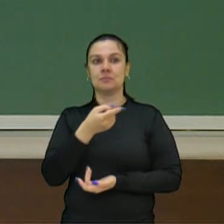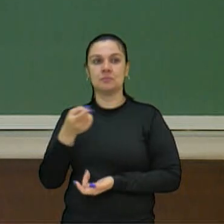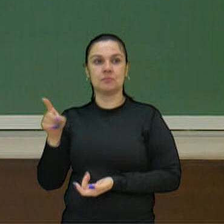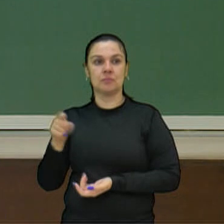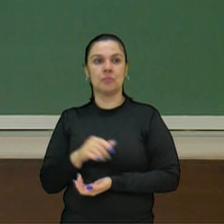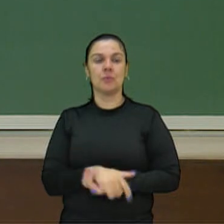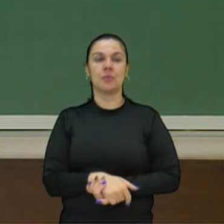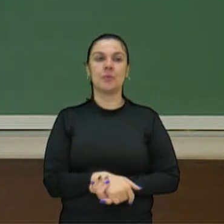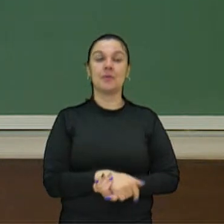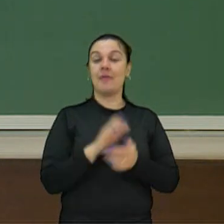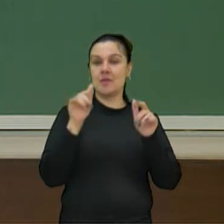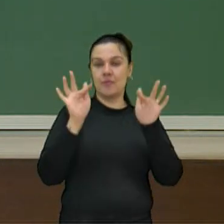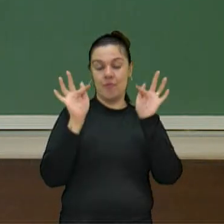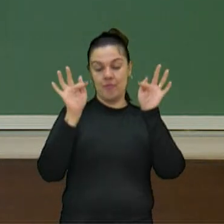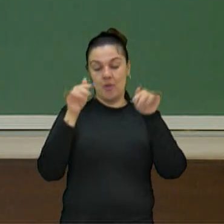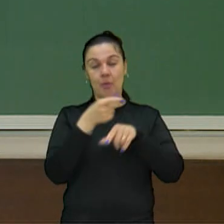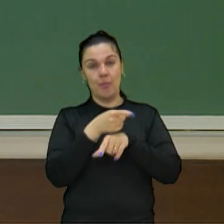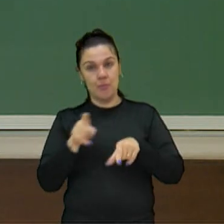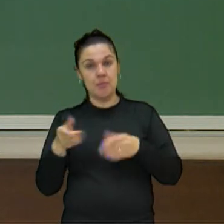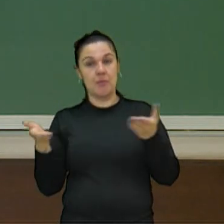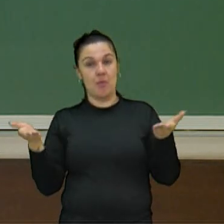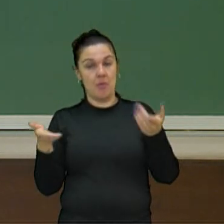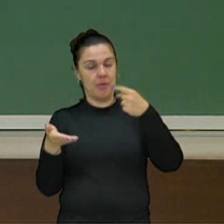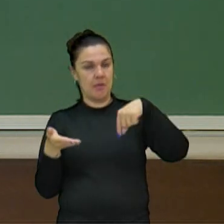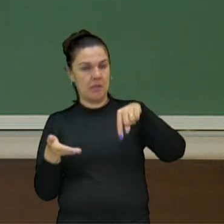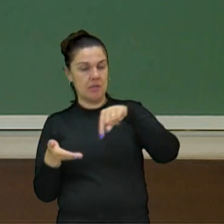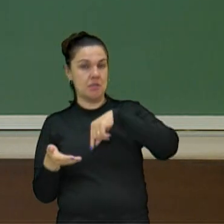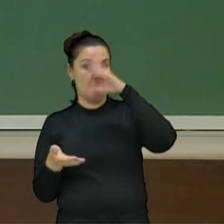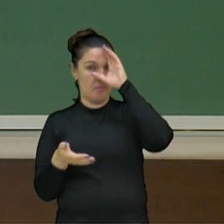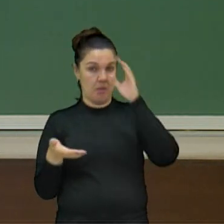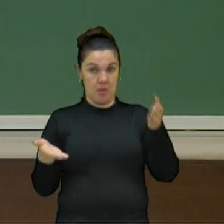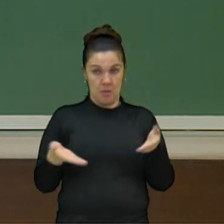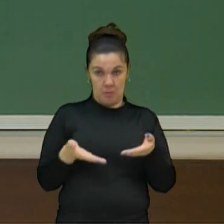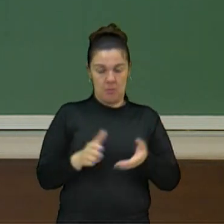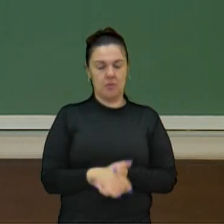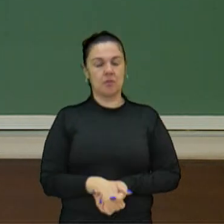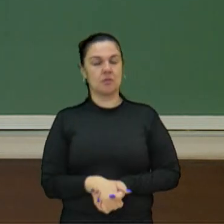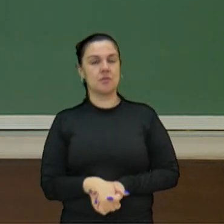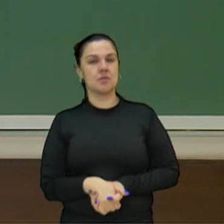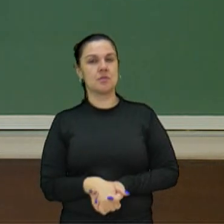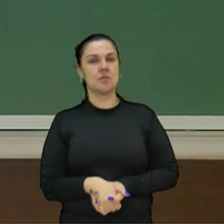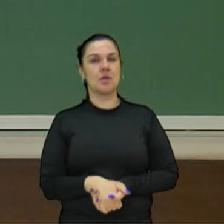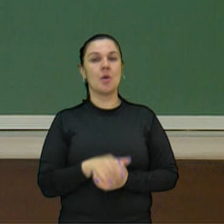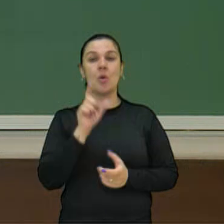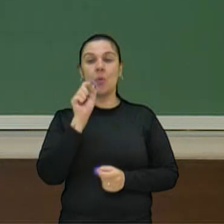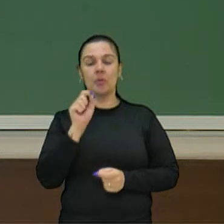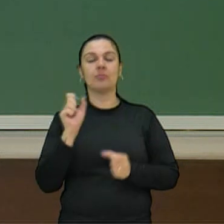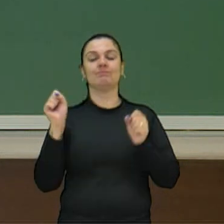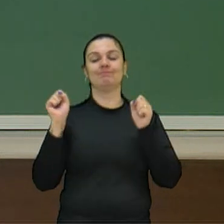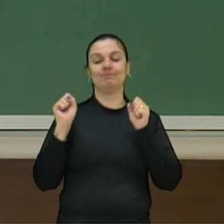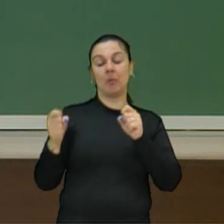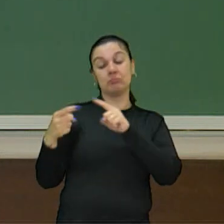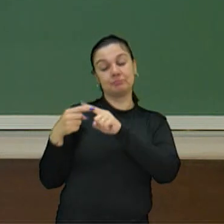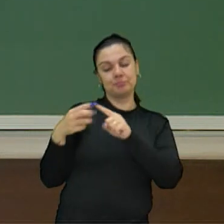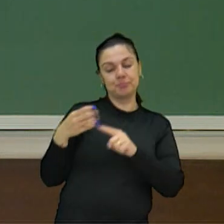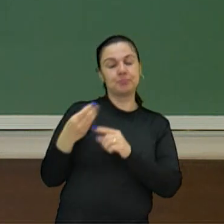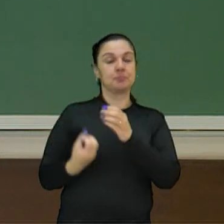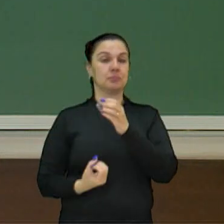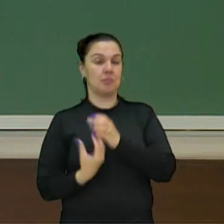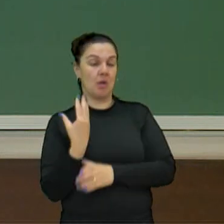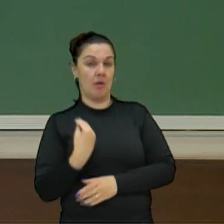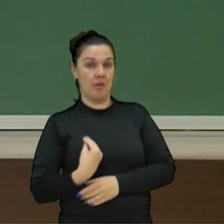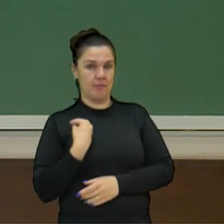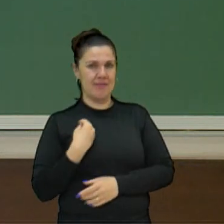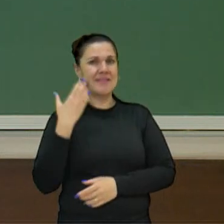Opa, esse aqui era o nosso último quiz mesmo. Gente, então o que a gente viu na aula de hoje? A gente estudou, então, as hipóteses da origem da vida, tem que saber a diferença